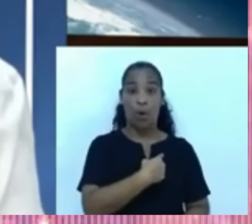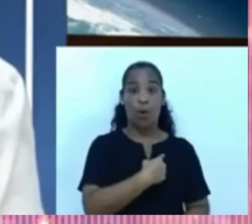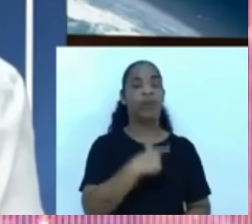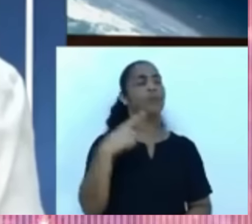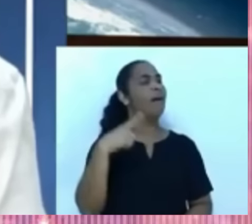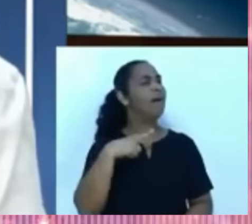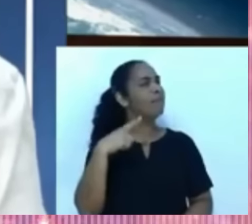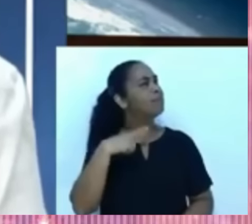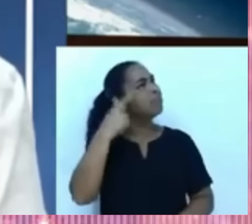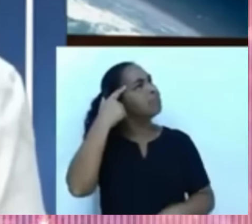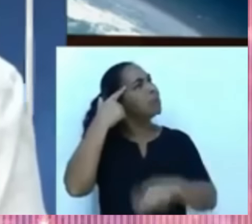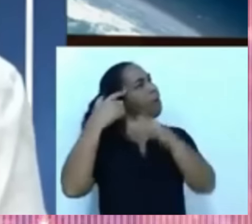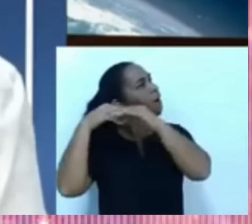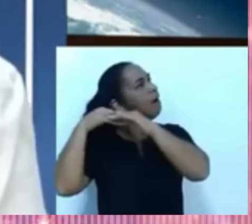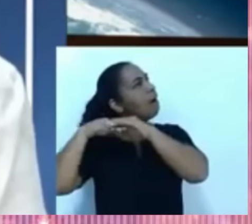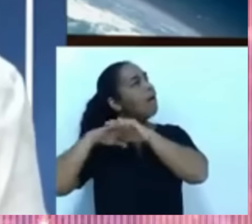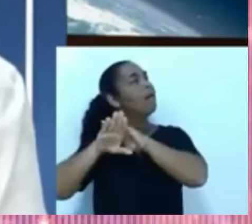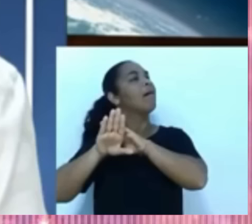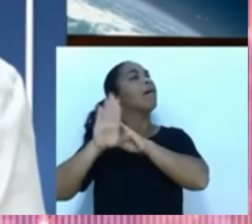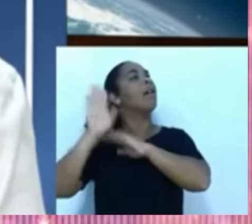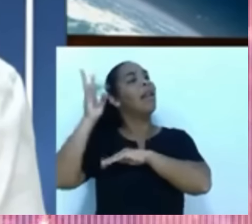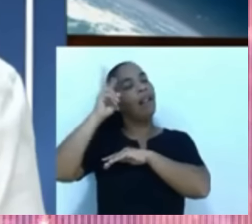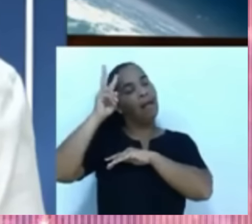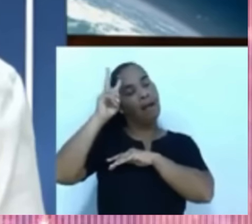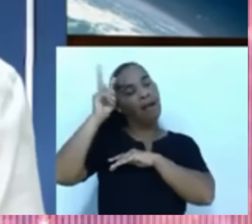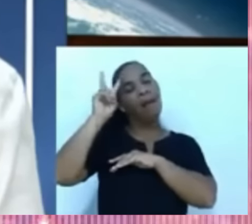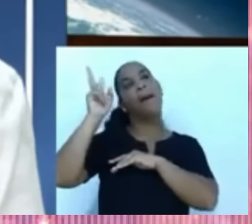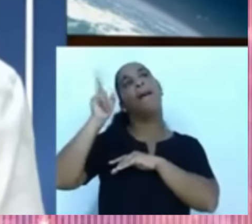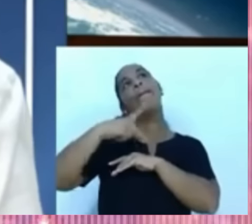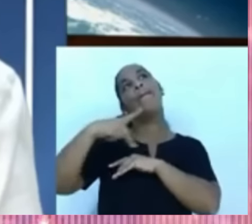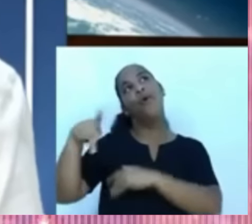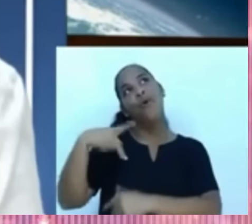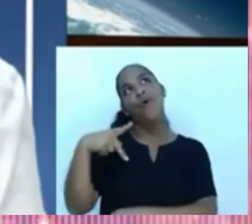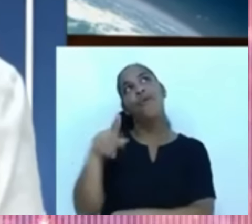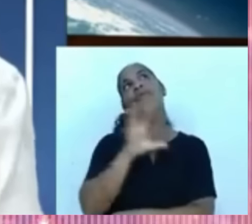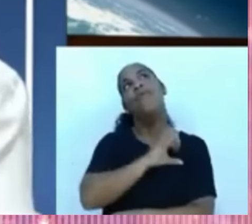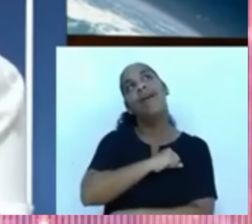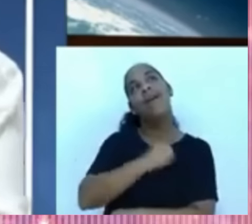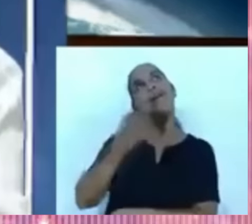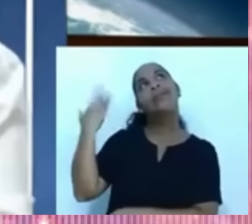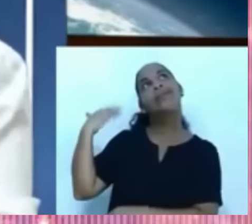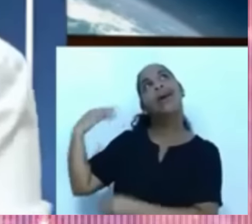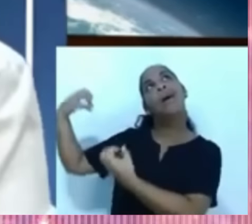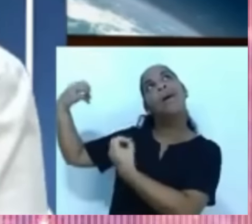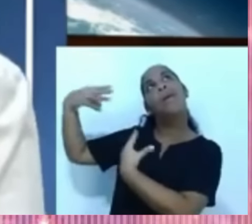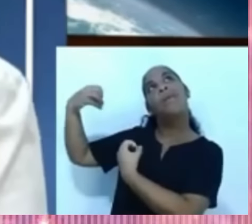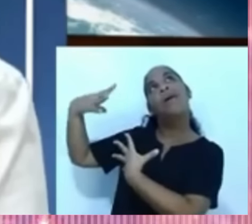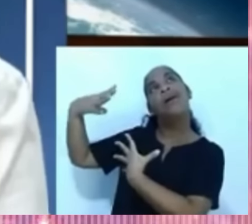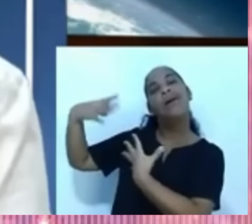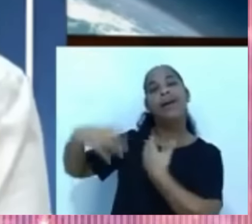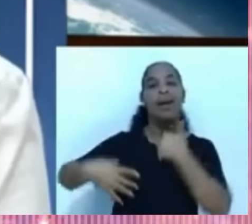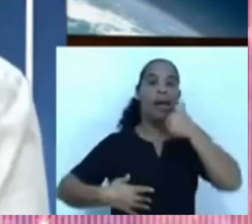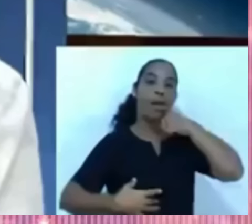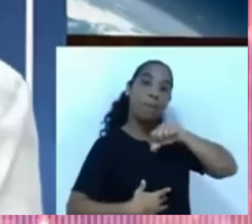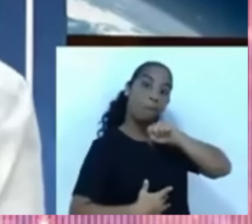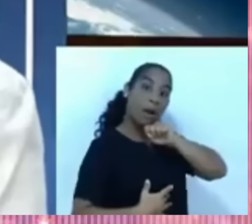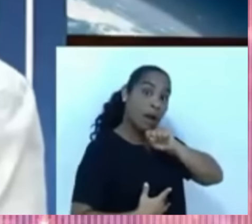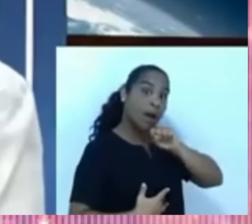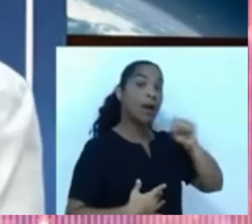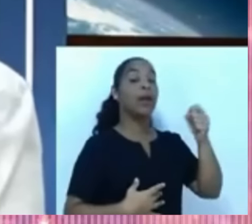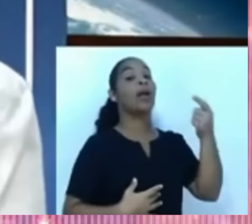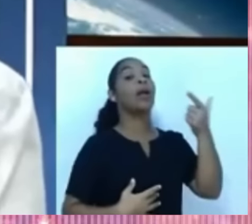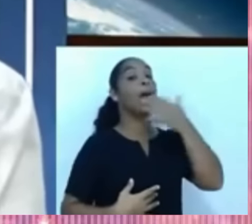profundo a imagem do nosso educador depois dos pais que